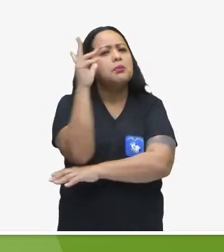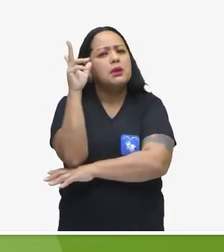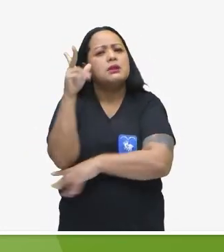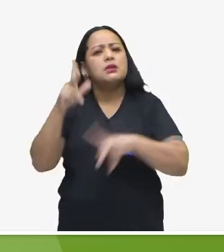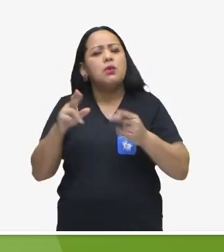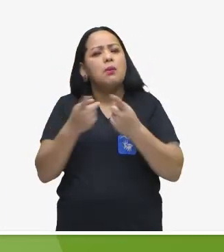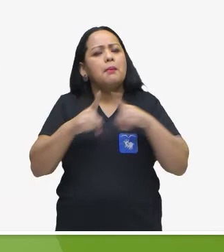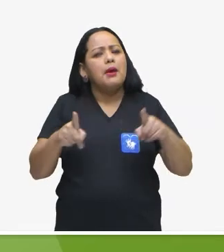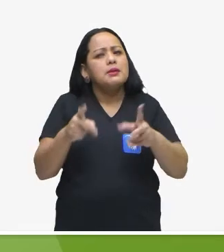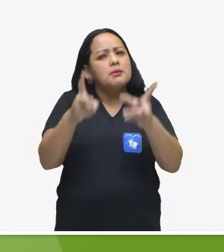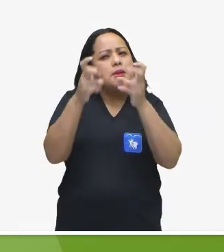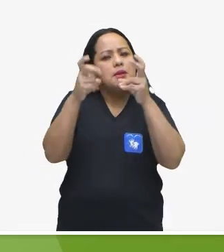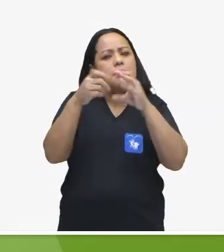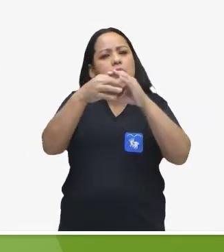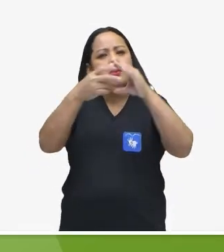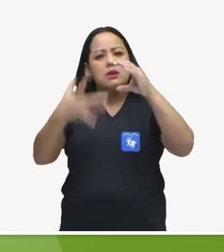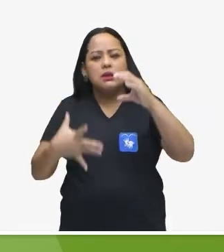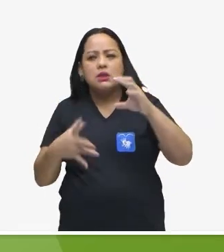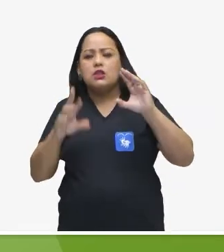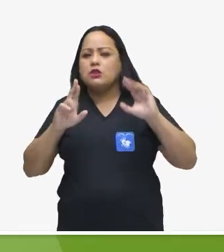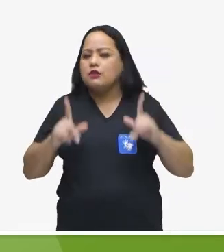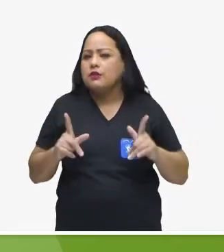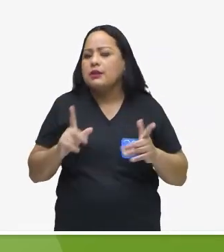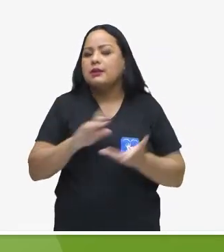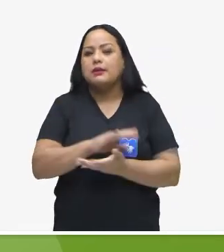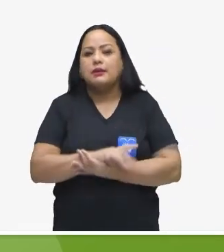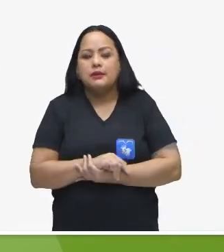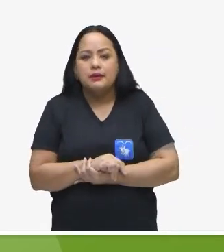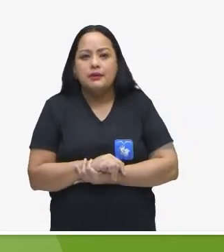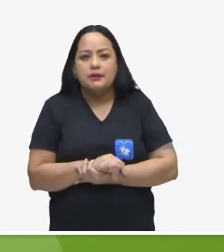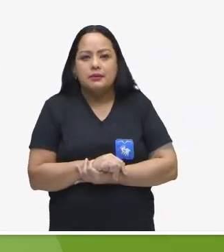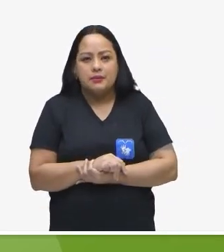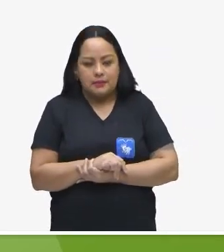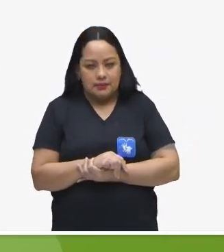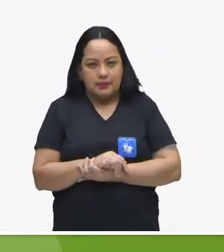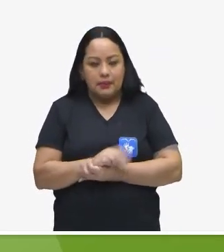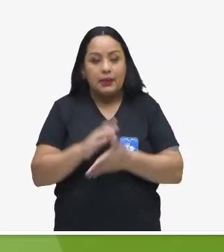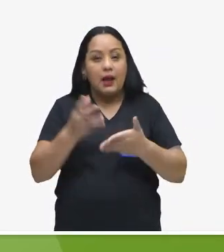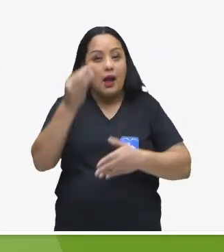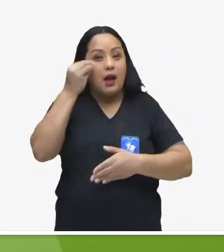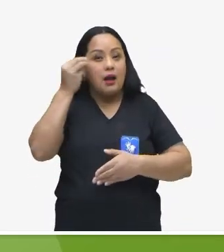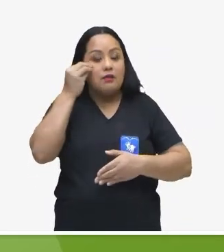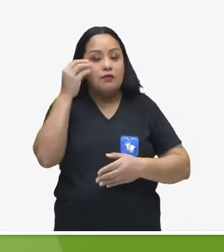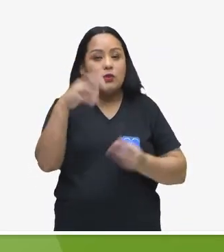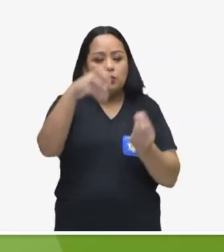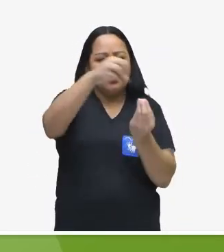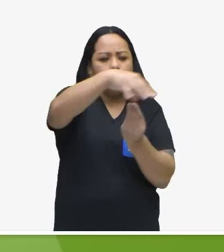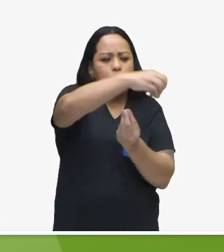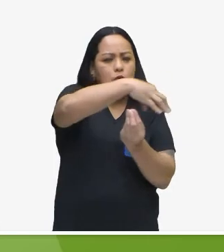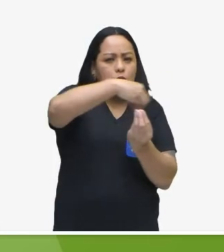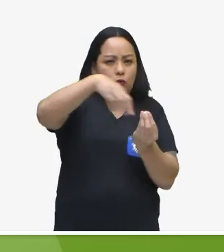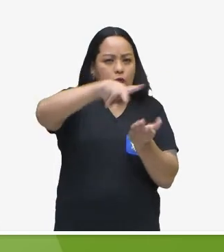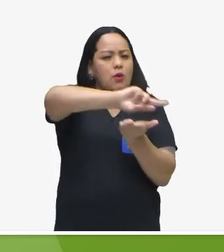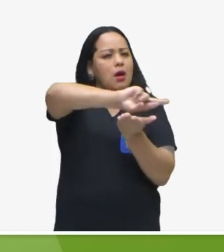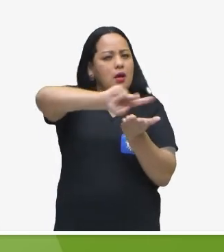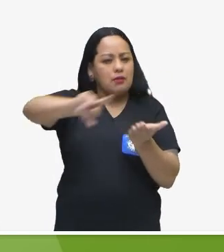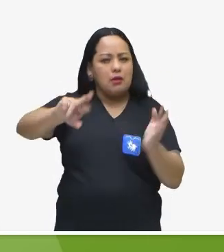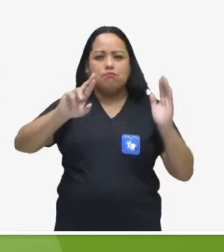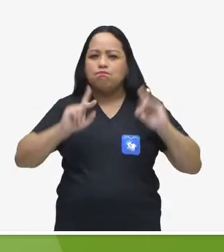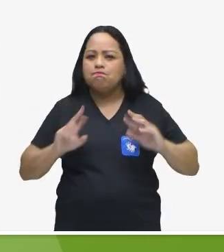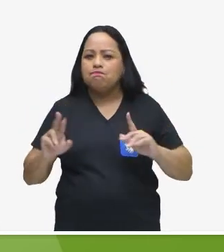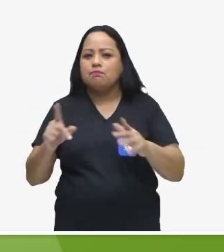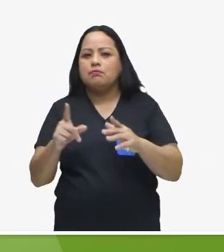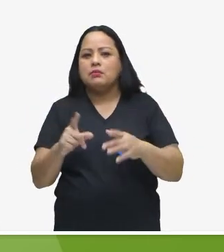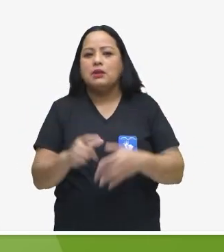depois foi se vendo que suas características eram diferentes e aí viu-se que os fungos são muito diversos, né? Então, temos aqui o bolô